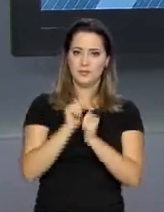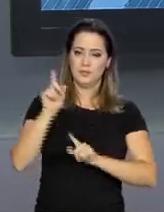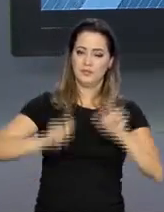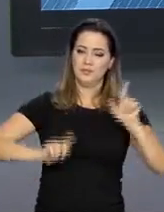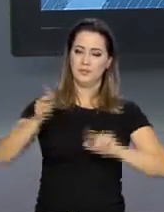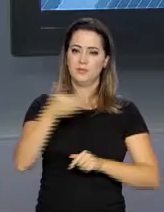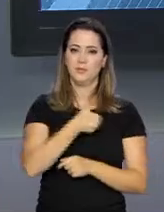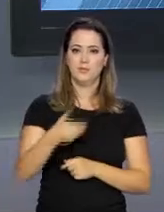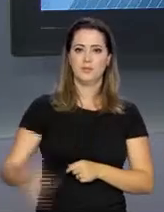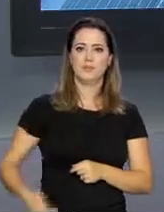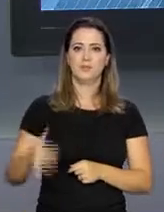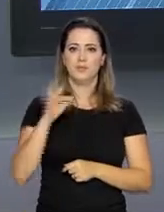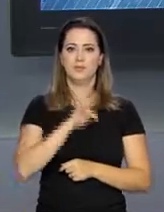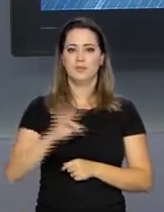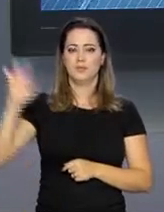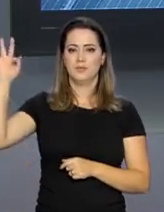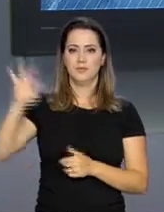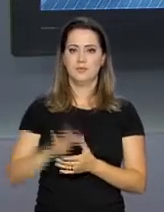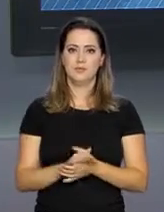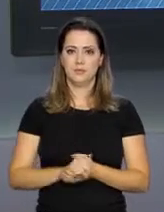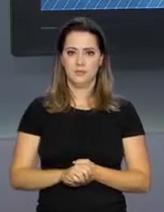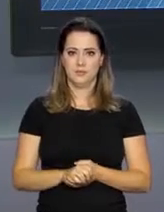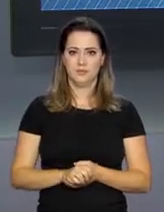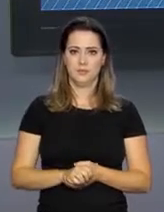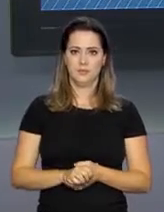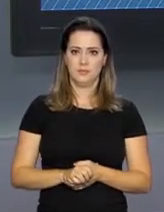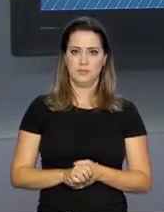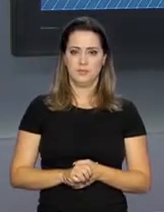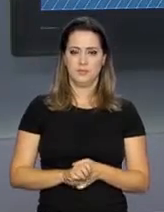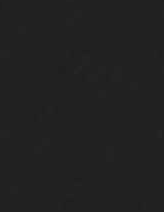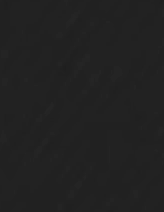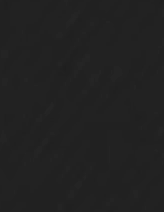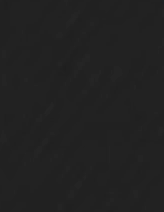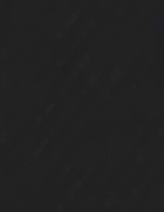continue com a gente aqui na nbr a tv do governo federal